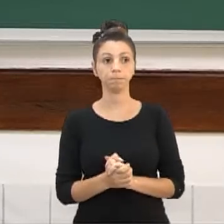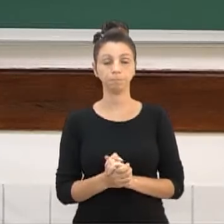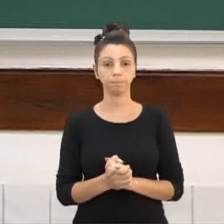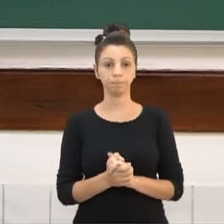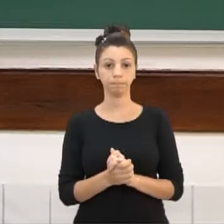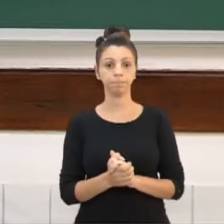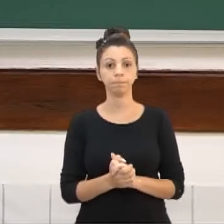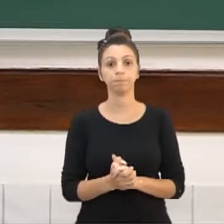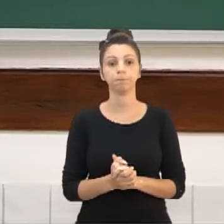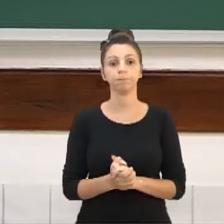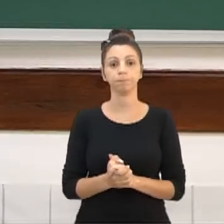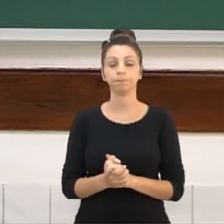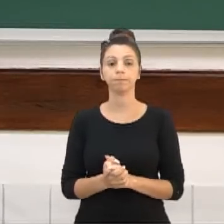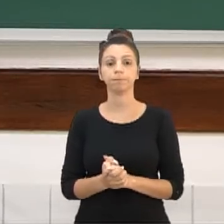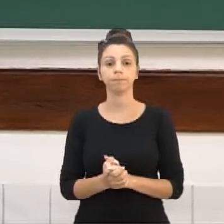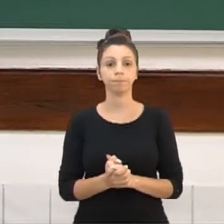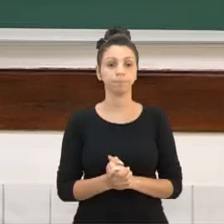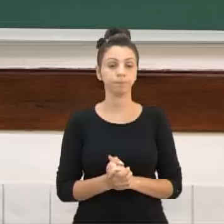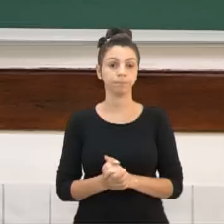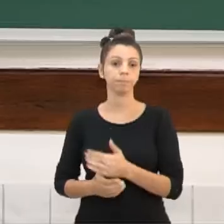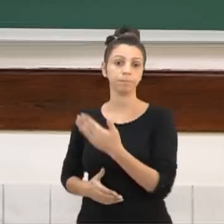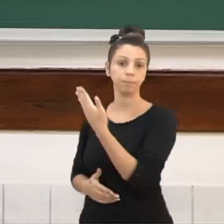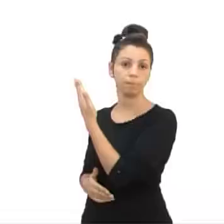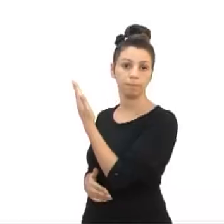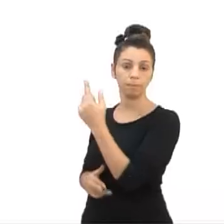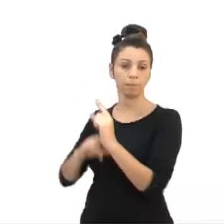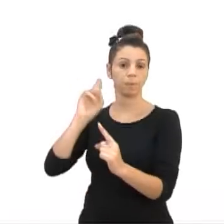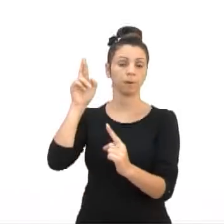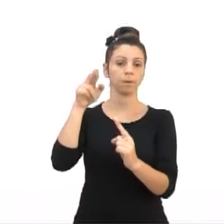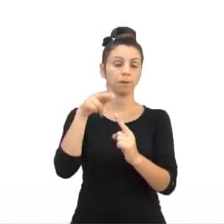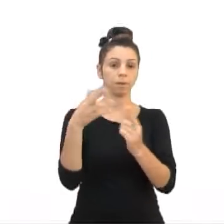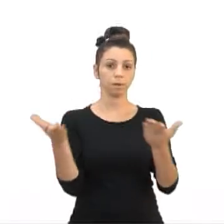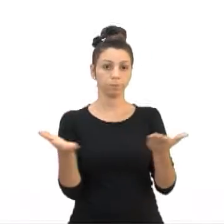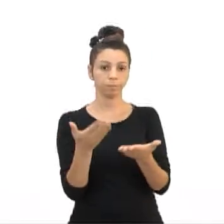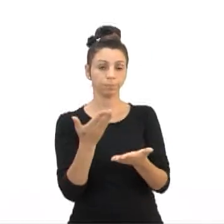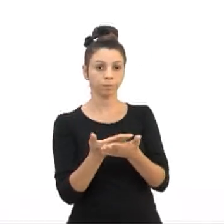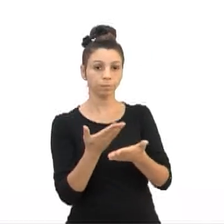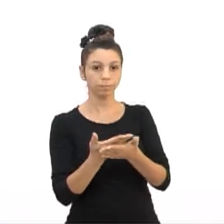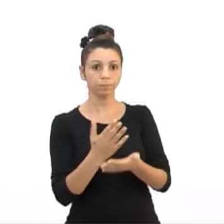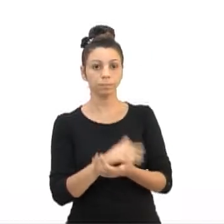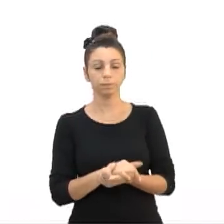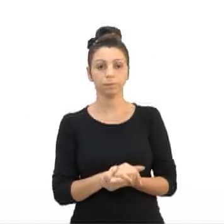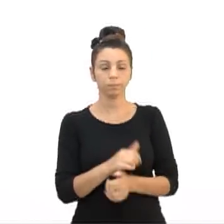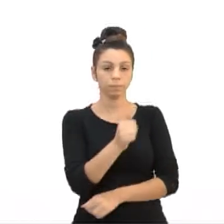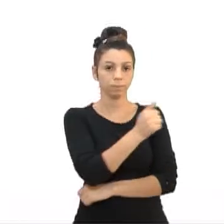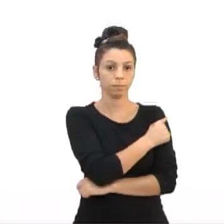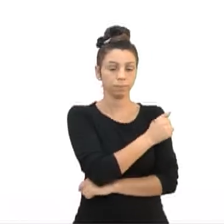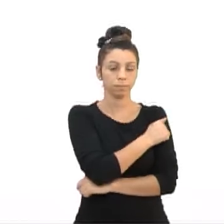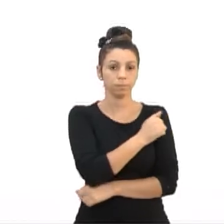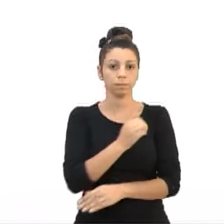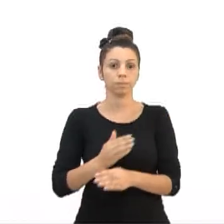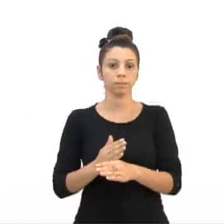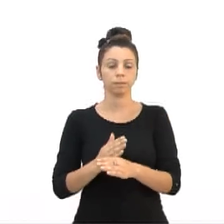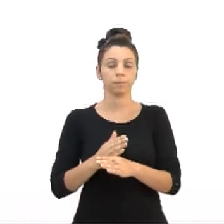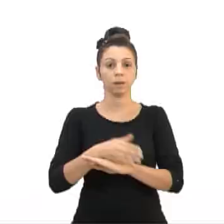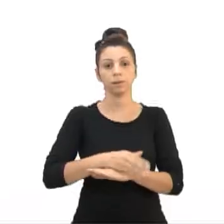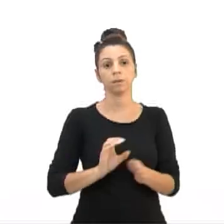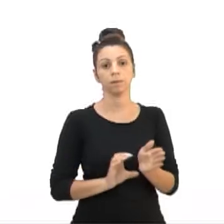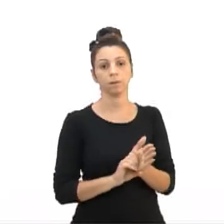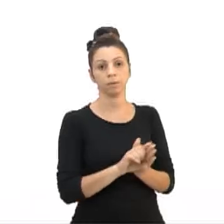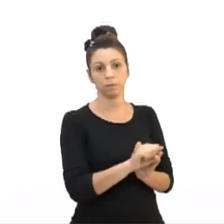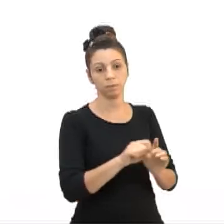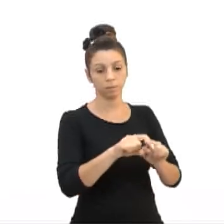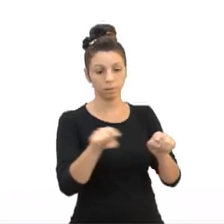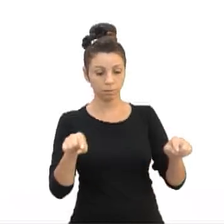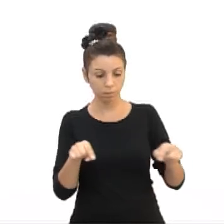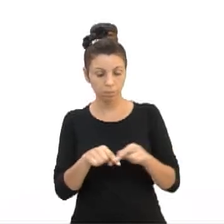Então, aqui estão as referências, né, para essa aula de hoje. Os alunos que têm acesso ao Google Classroom podem retornar